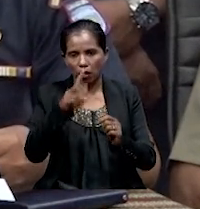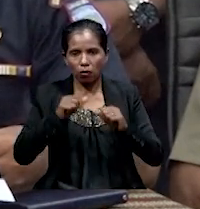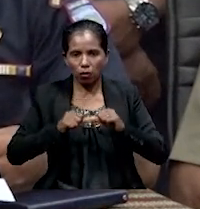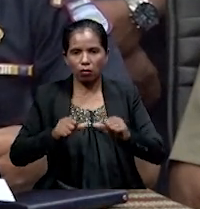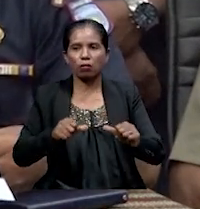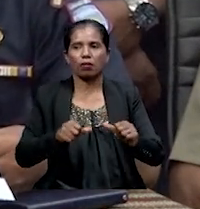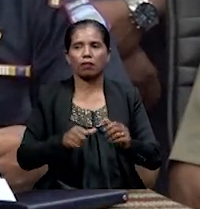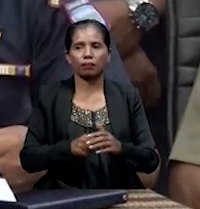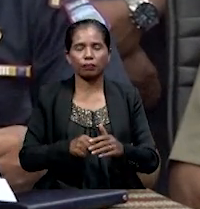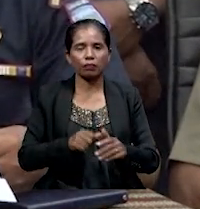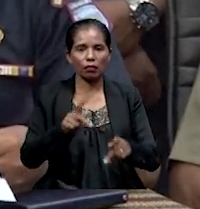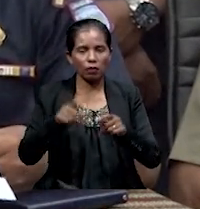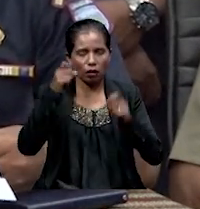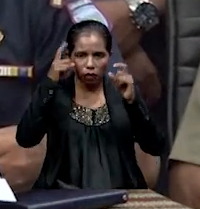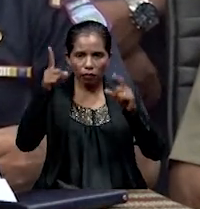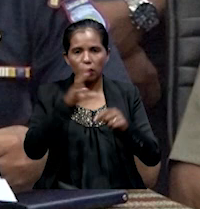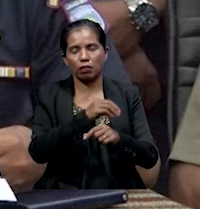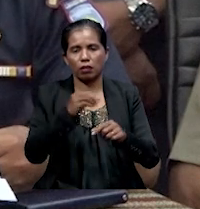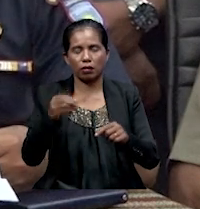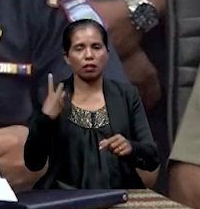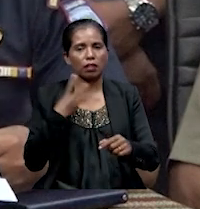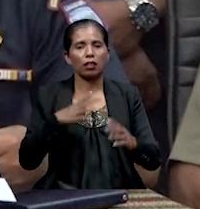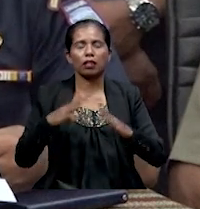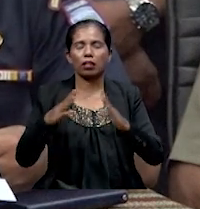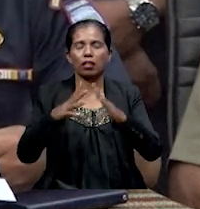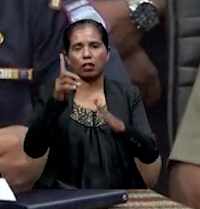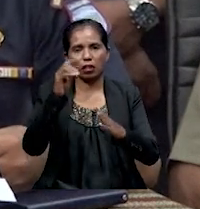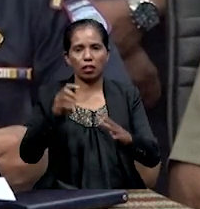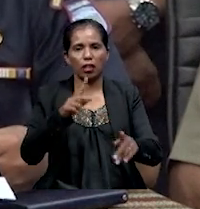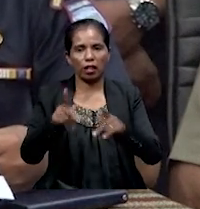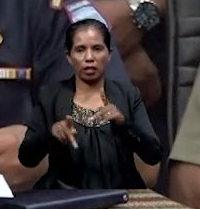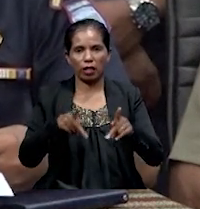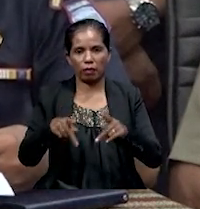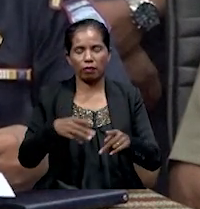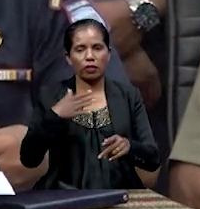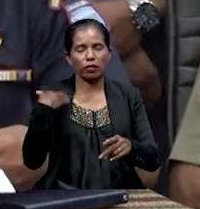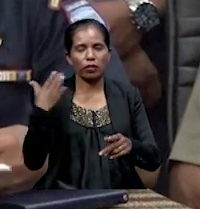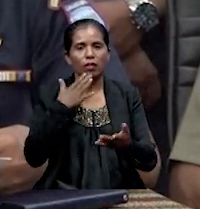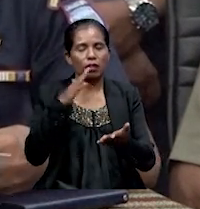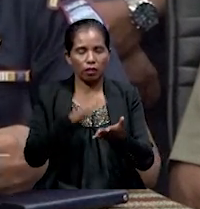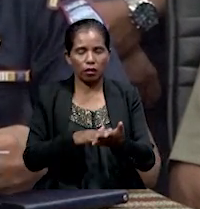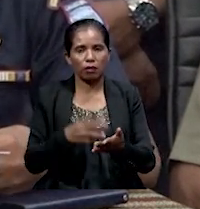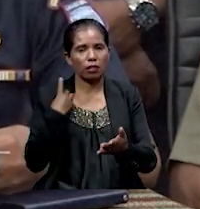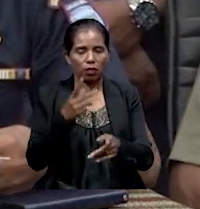fodak, kontinua faniko, itu ni sida dilnya se bandido magna kono, portanto ita tengka asigura.